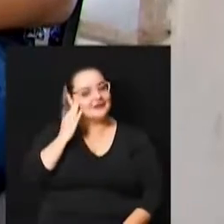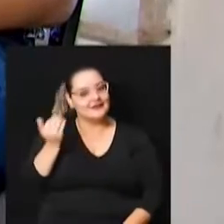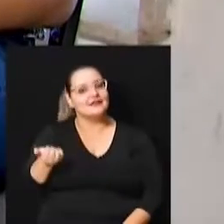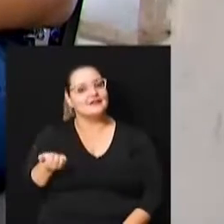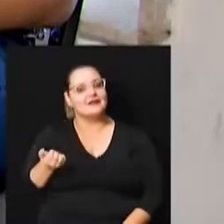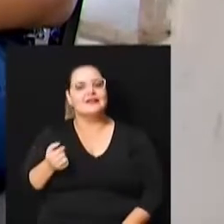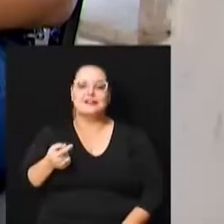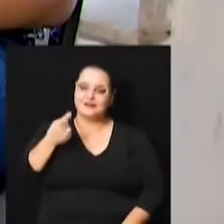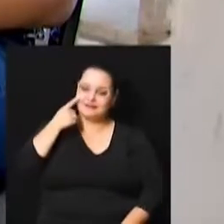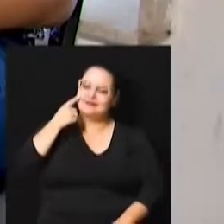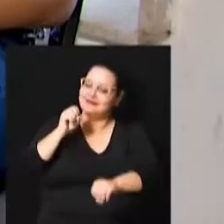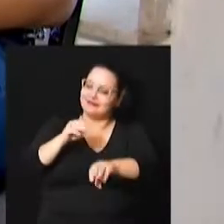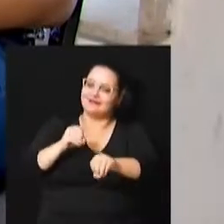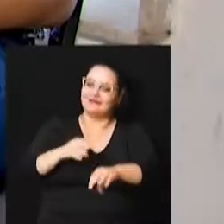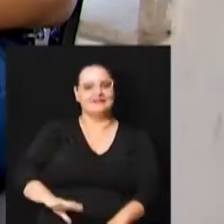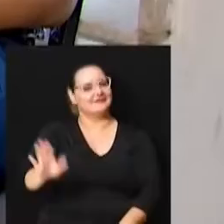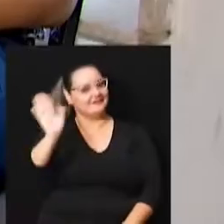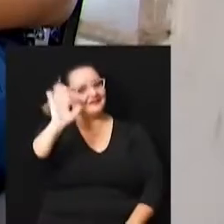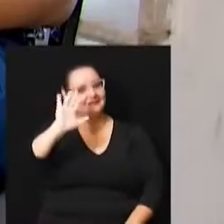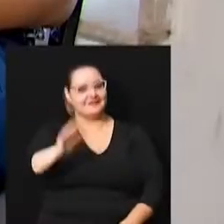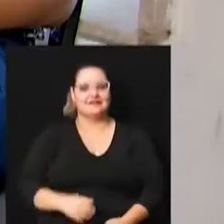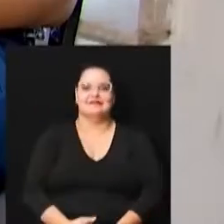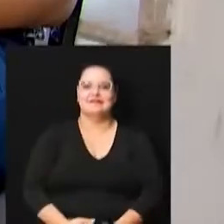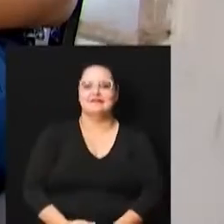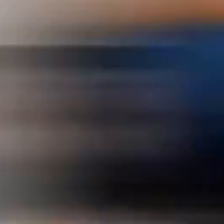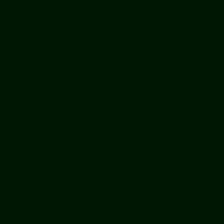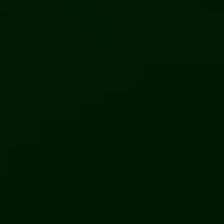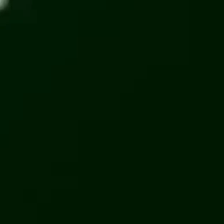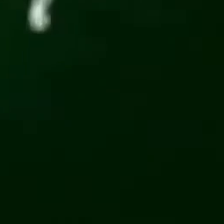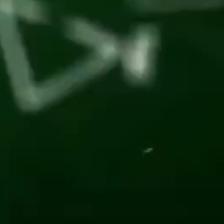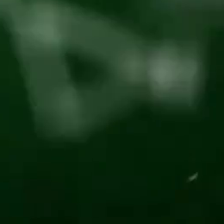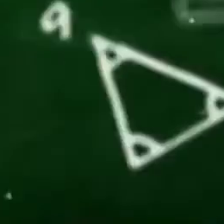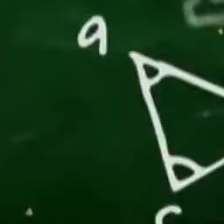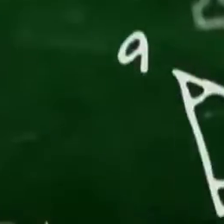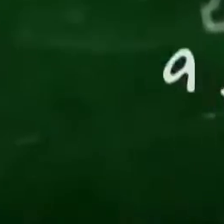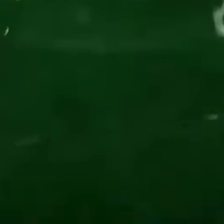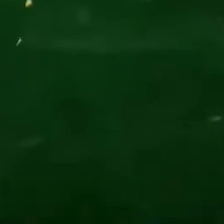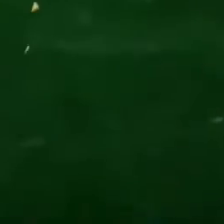Aranha e já sabem, né? Ó, tô sempre de olho na educação. Tchau.